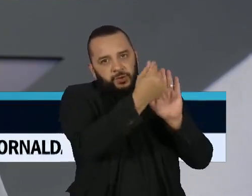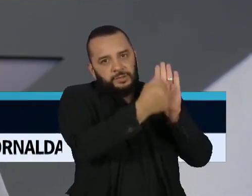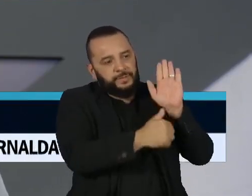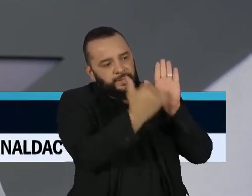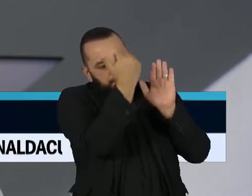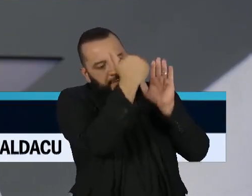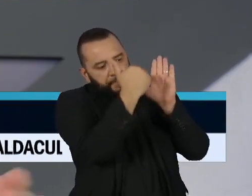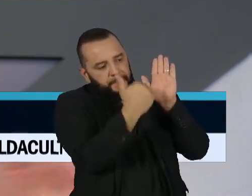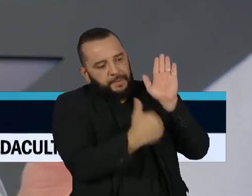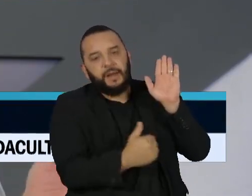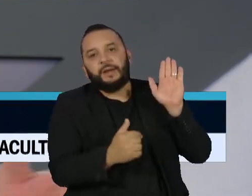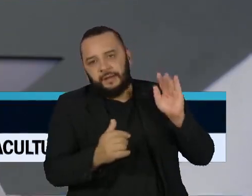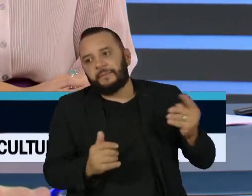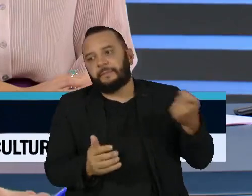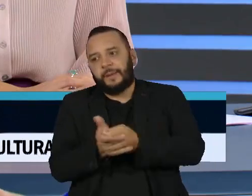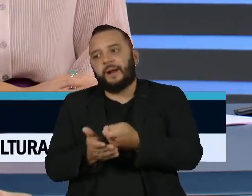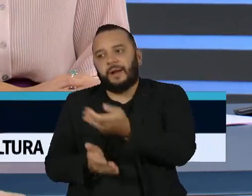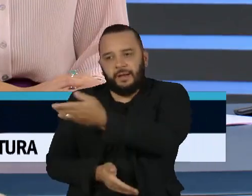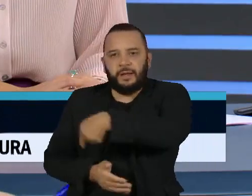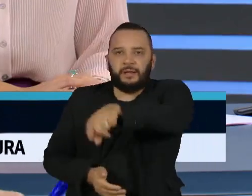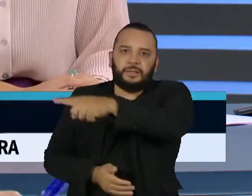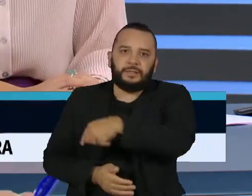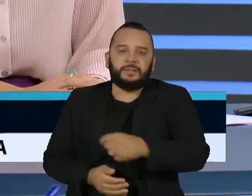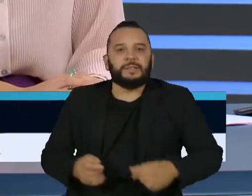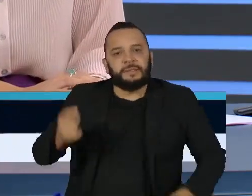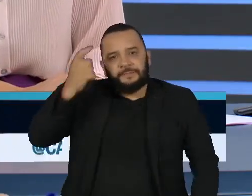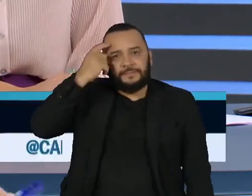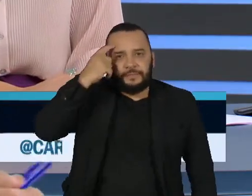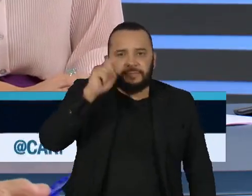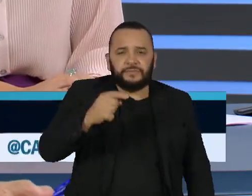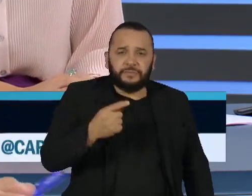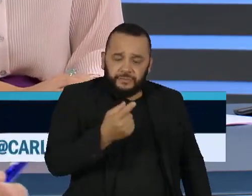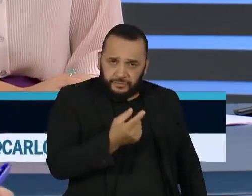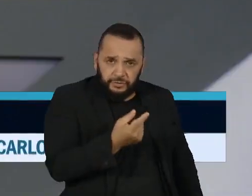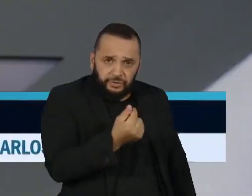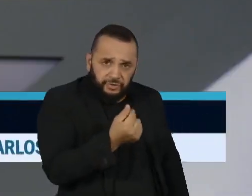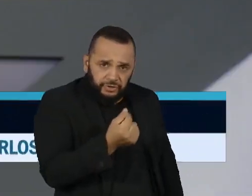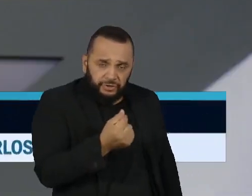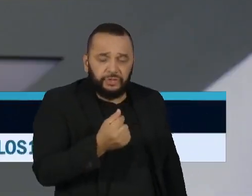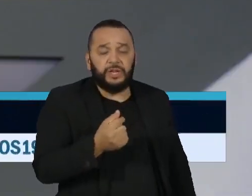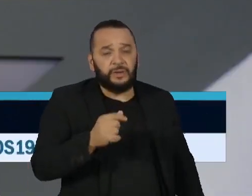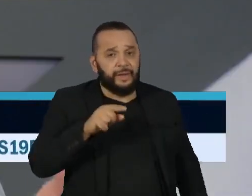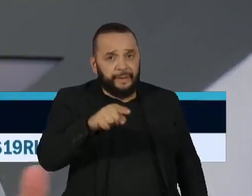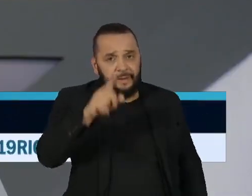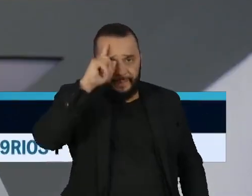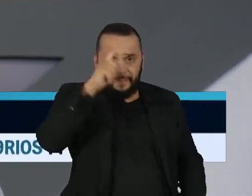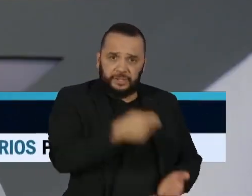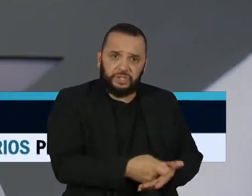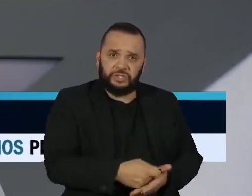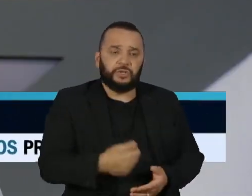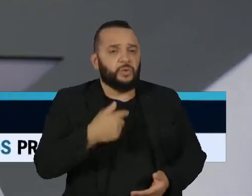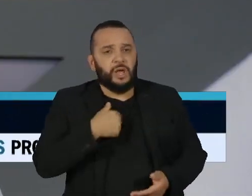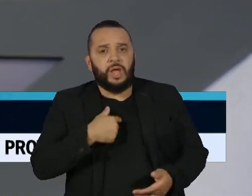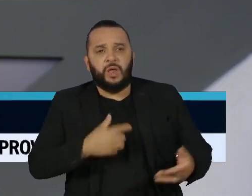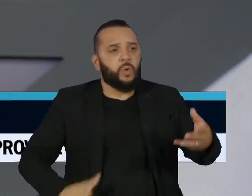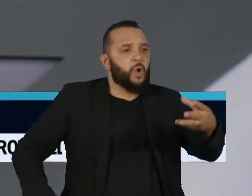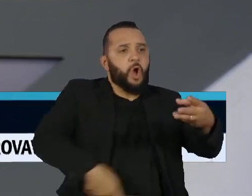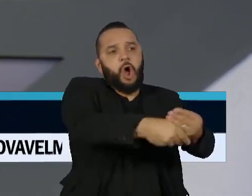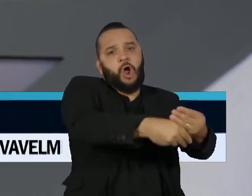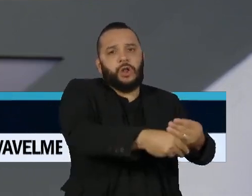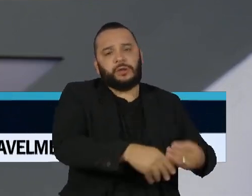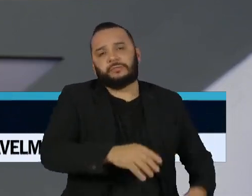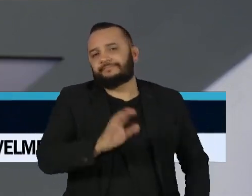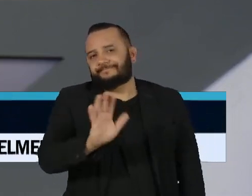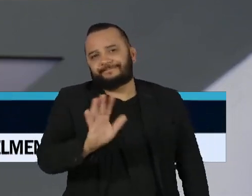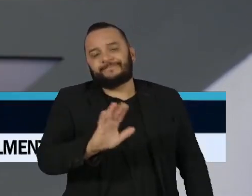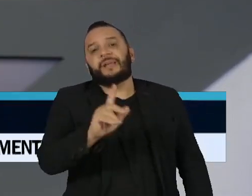emendas. Não é que às vezes as pessoas pensam que esse dinheiro ele decidiu, aí eu coloco a emenda, eu decido. Não,